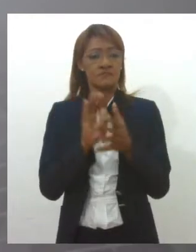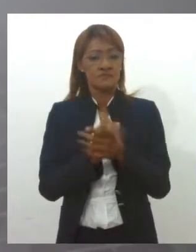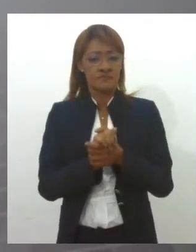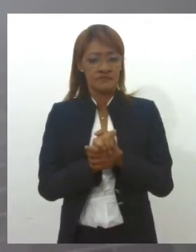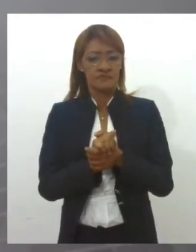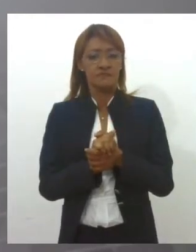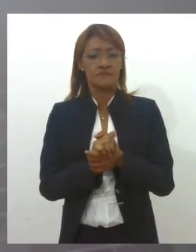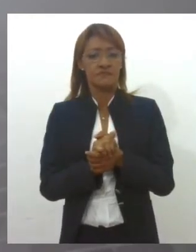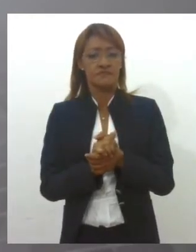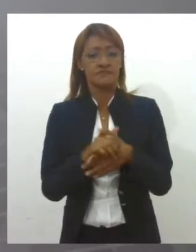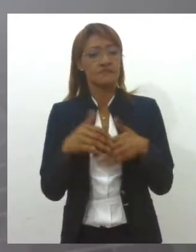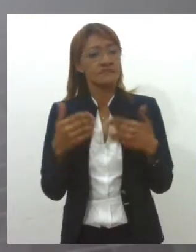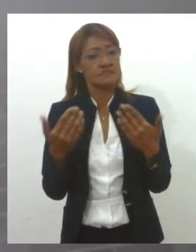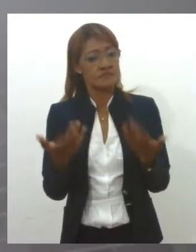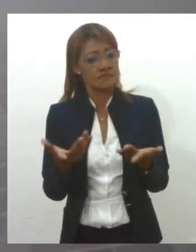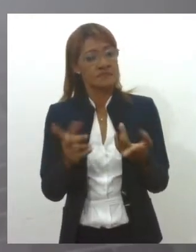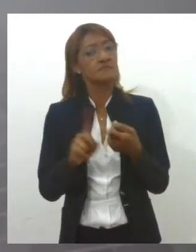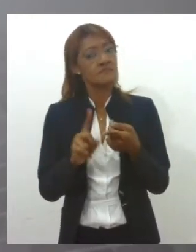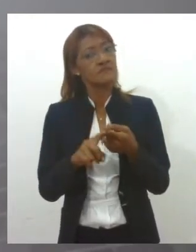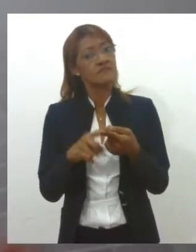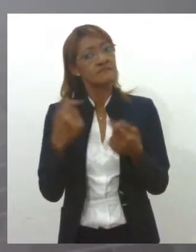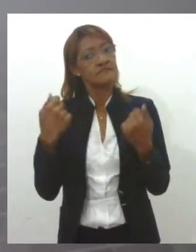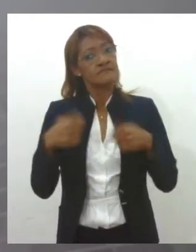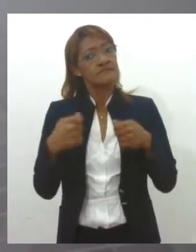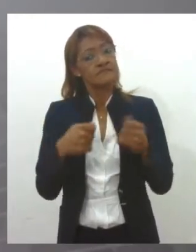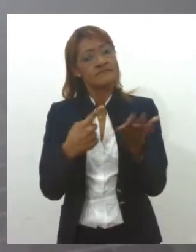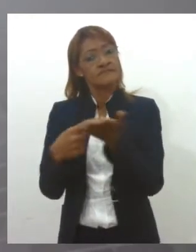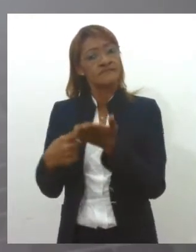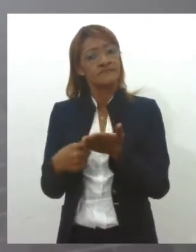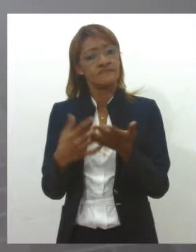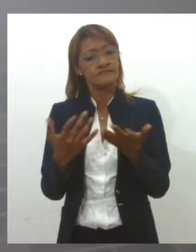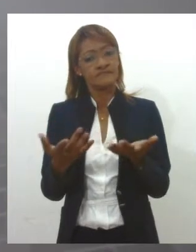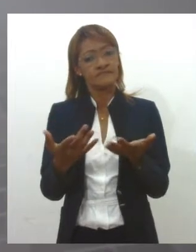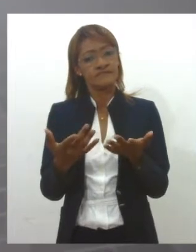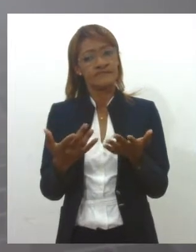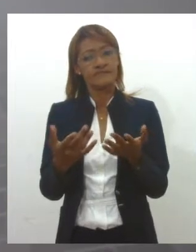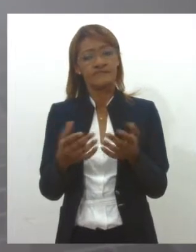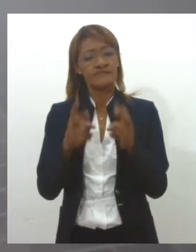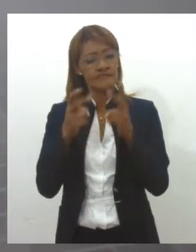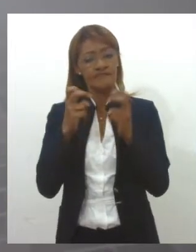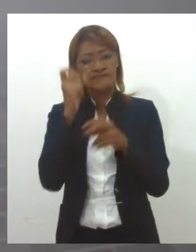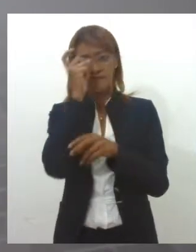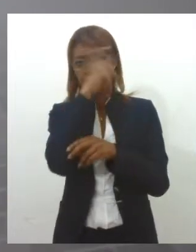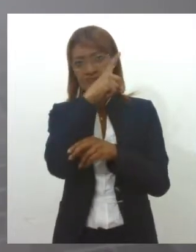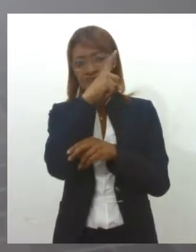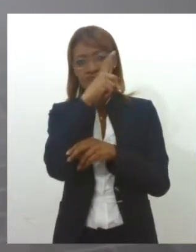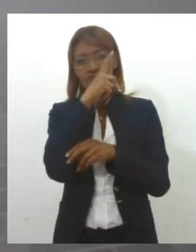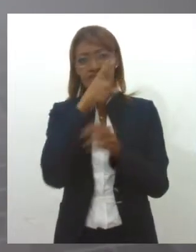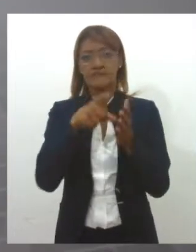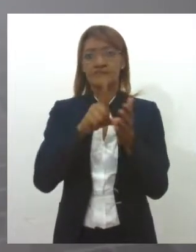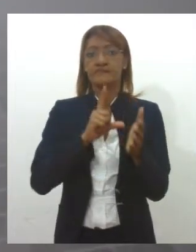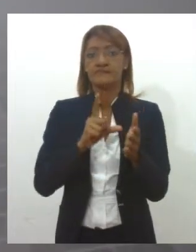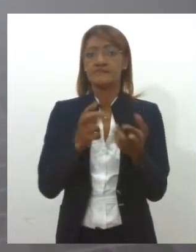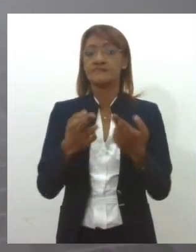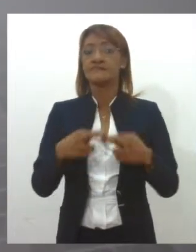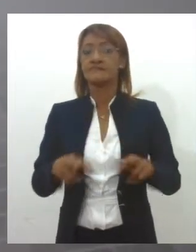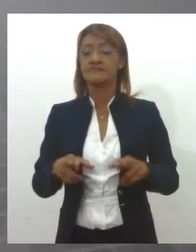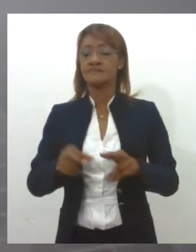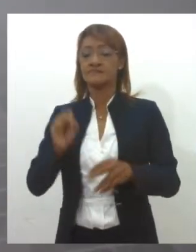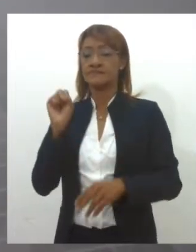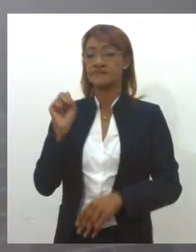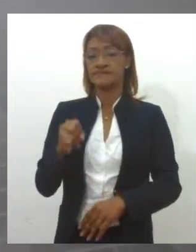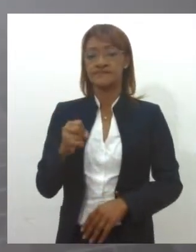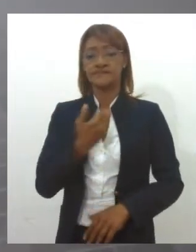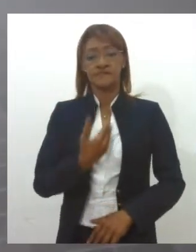desenrolar da sua carreira isso também tem que estar na mesa negócio ação portanto veja como é complexo E isso não será bem resolvido se o governo